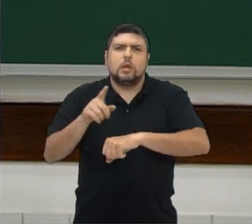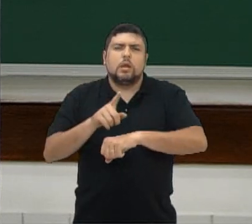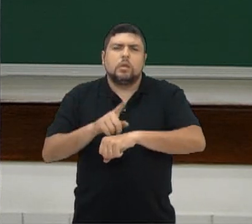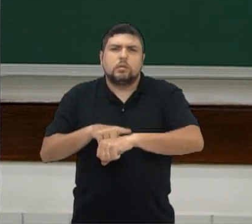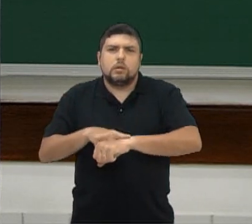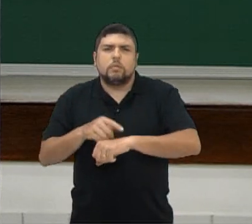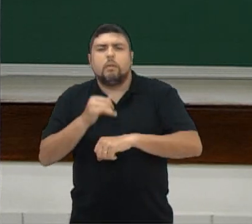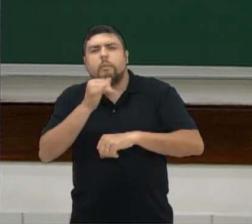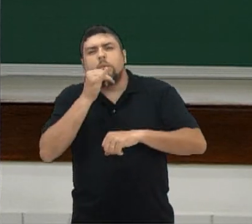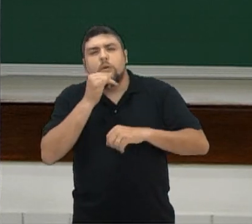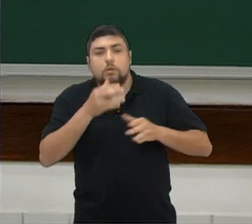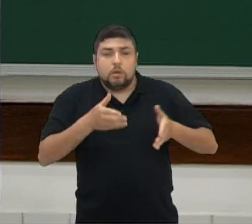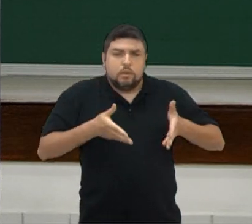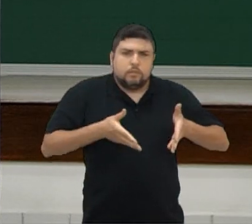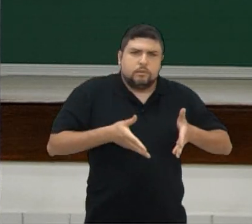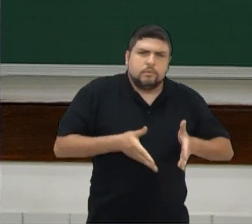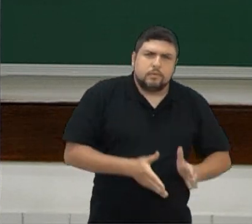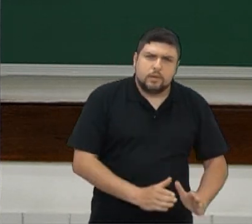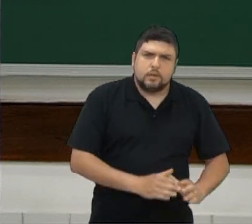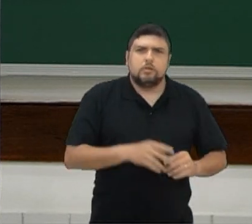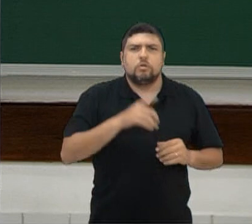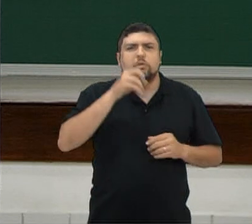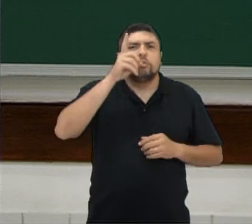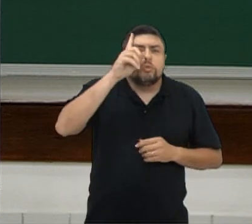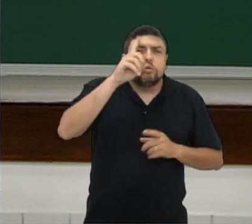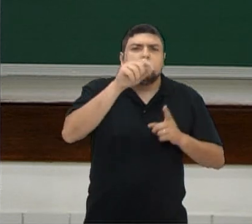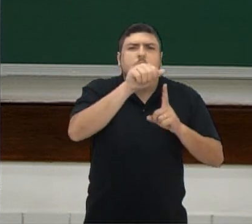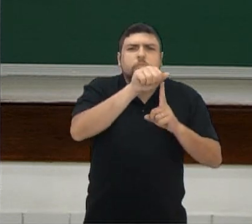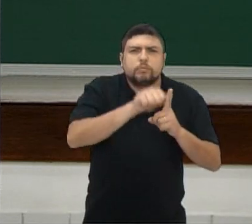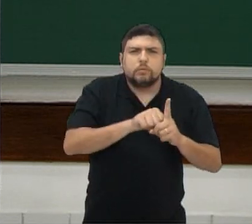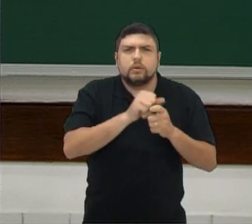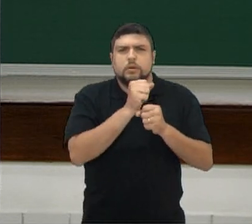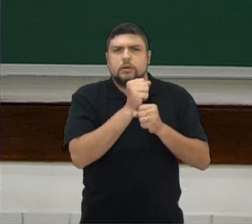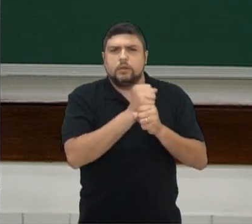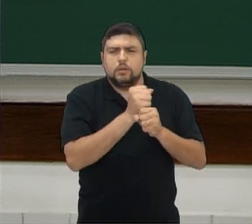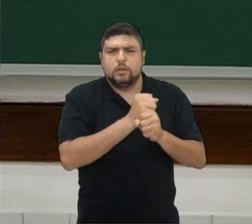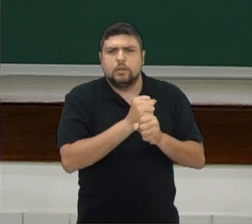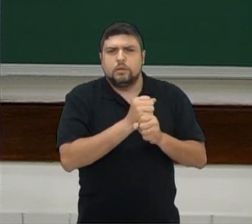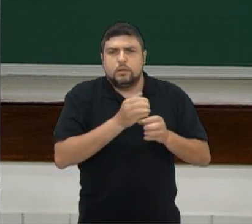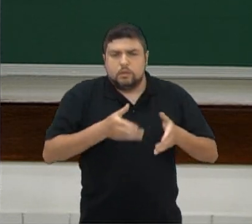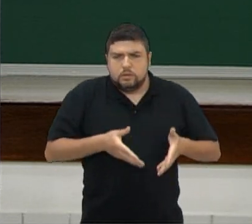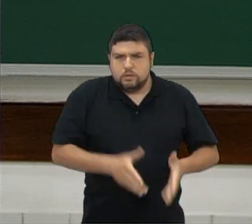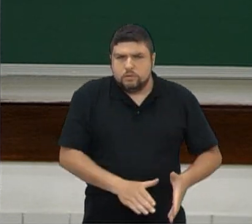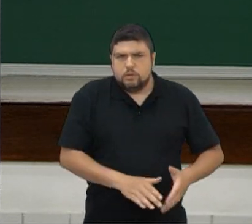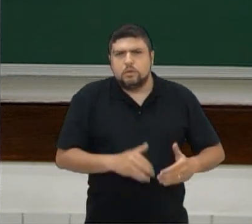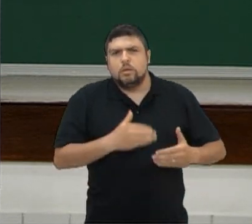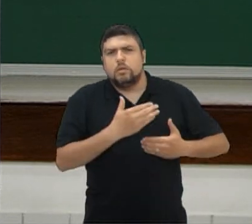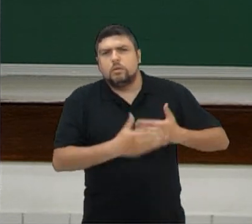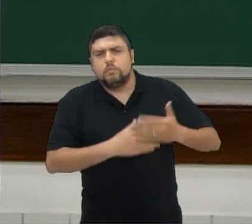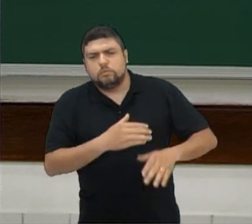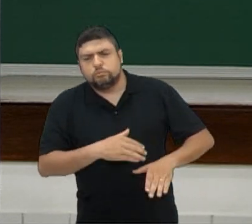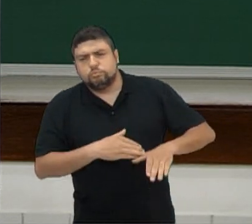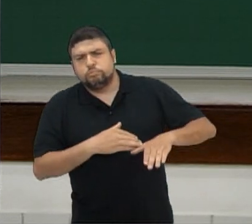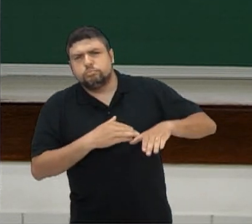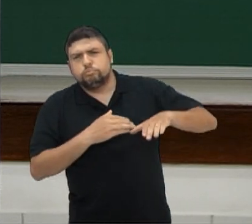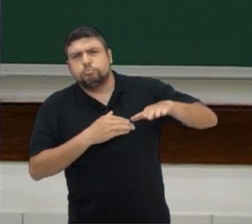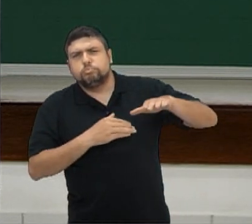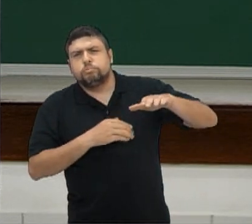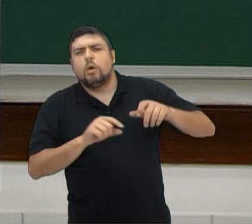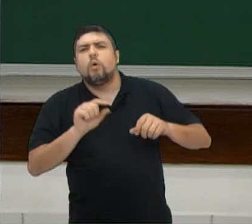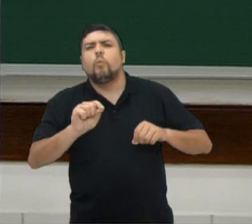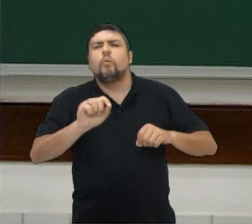de nascimento, né? Coloquem ali o dia, o mês, o ano que vocês nasceram, e a partir disso os fatos marcantes até hoje. Certo?